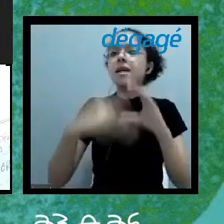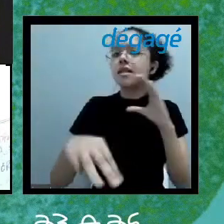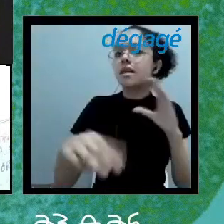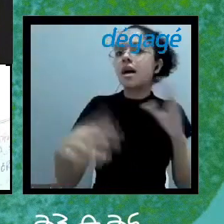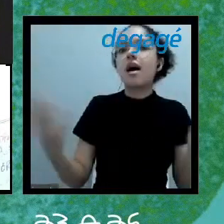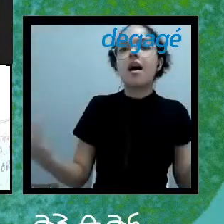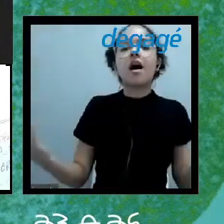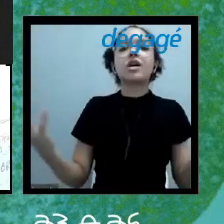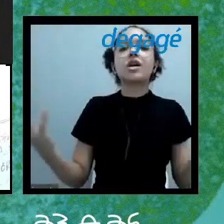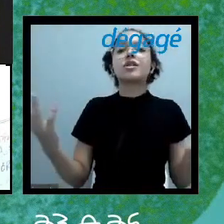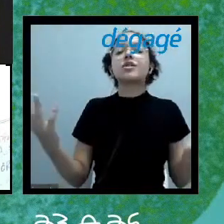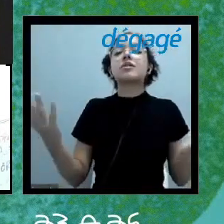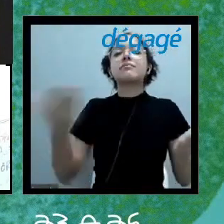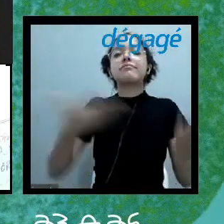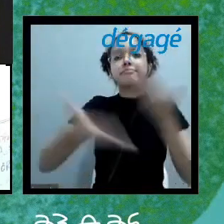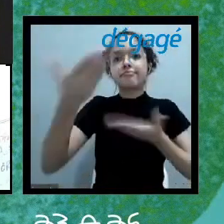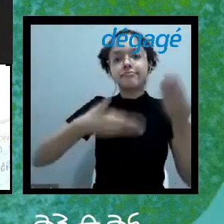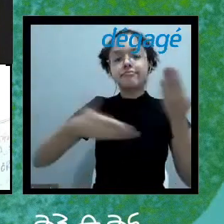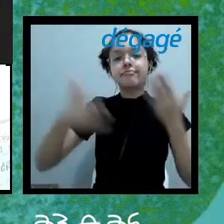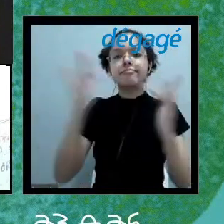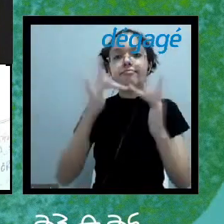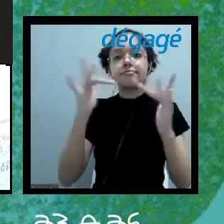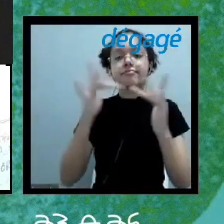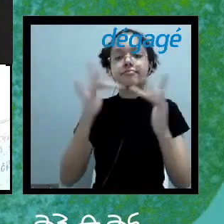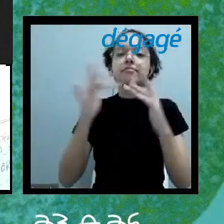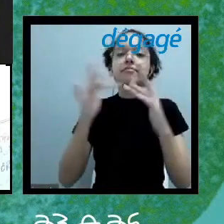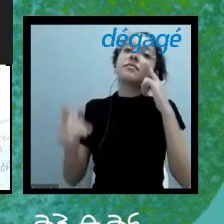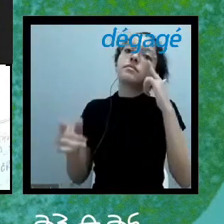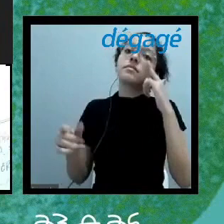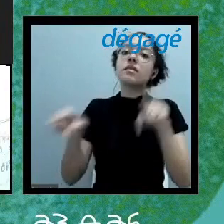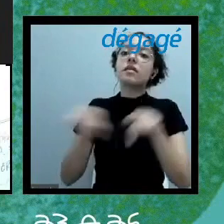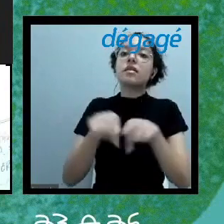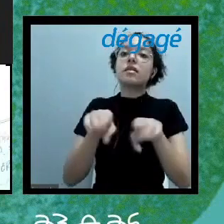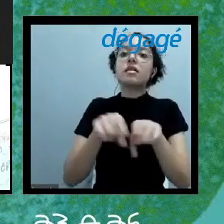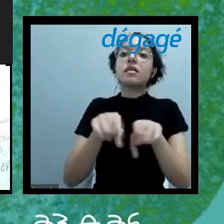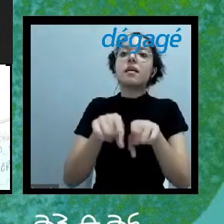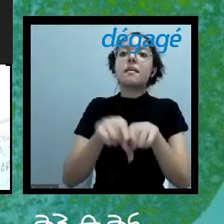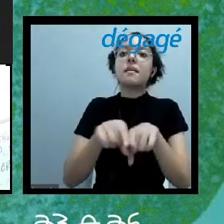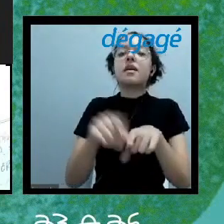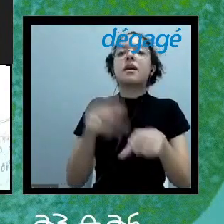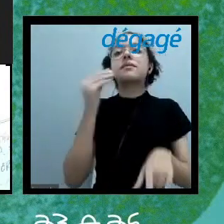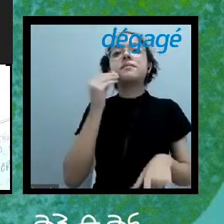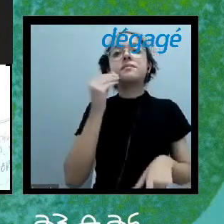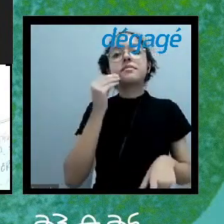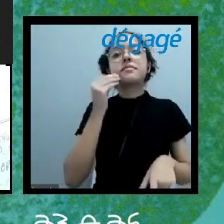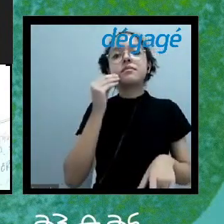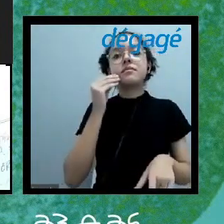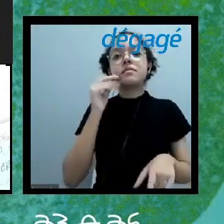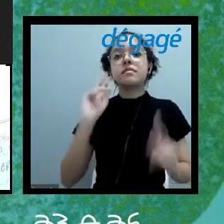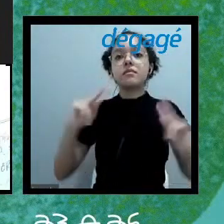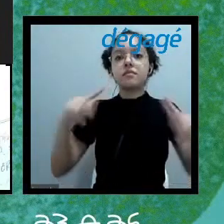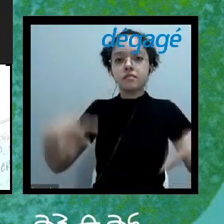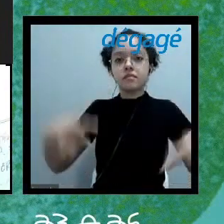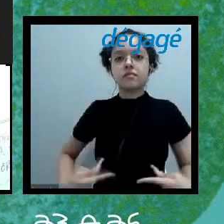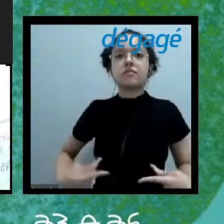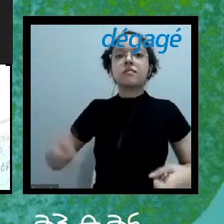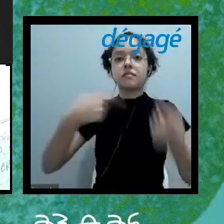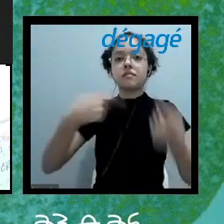gente, né? Essa nossa formação de sujeito aqui, completamente diferente quando a gente